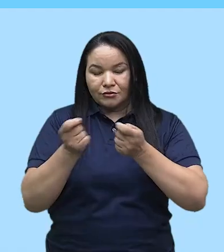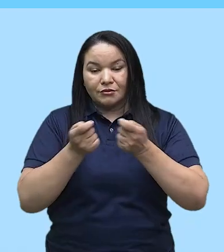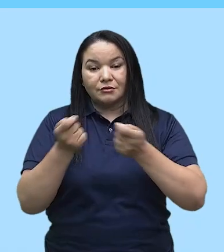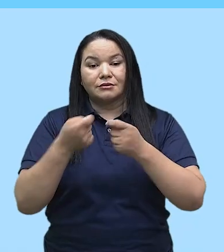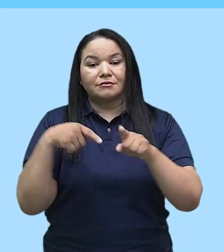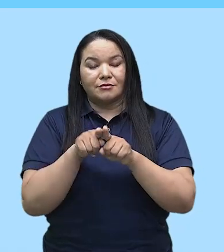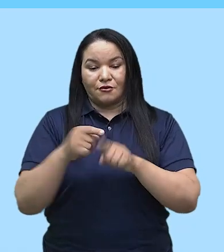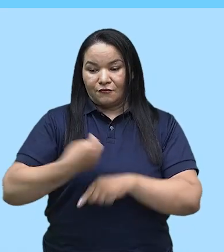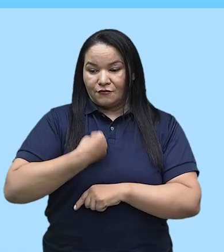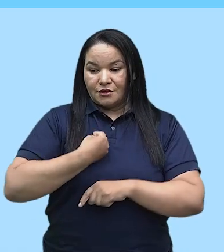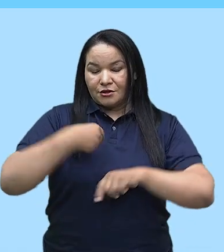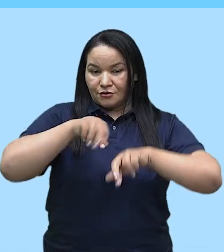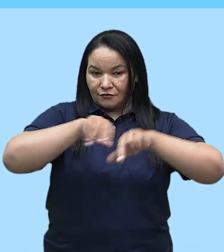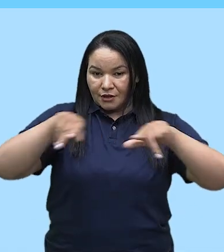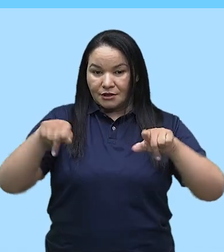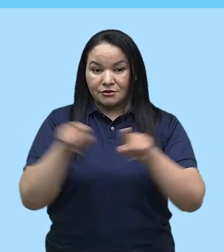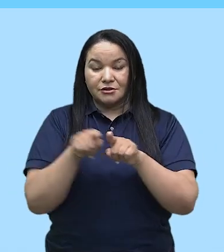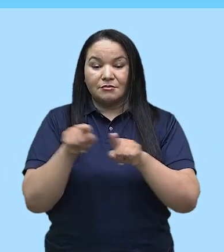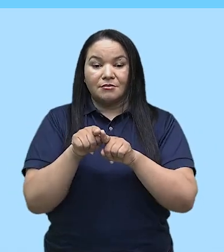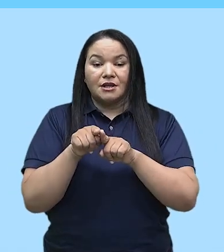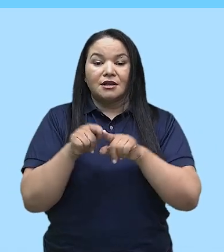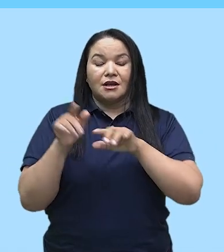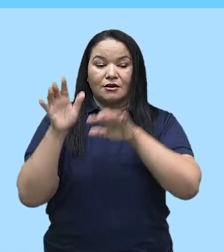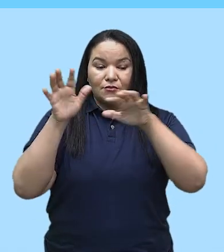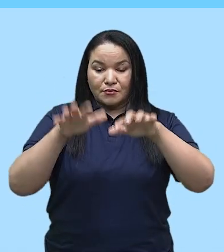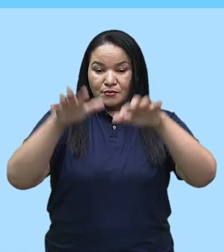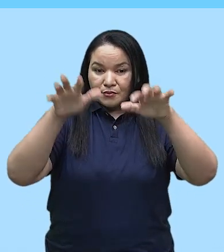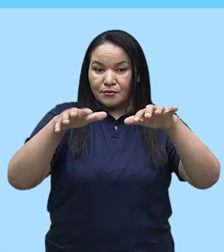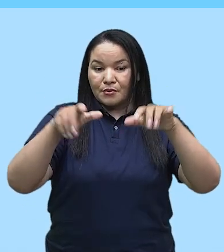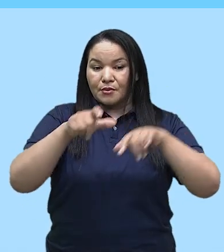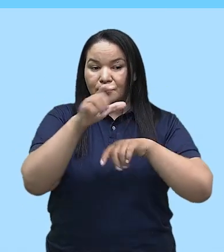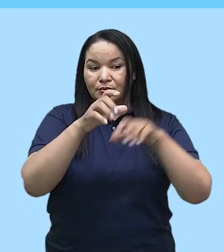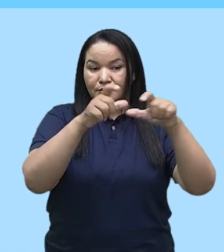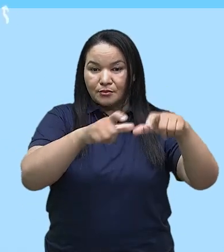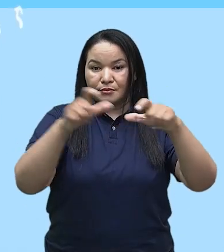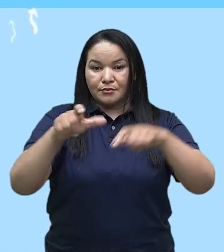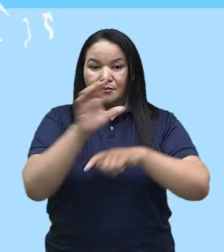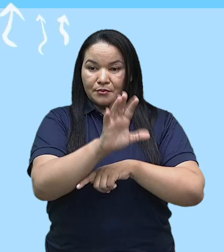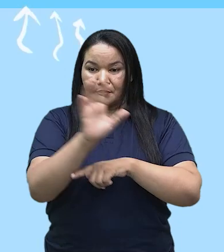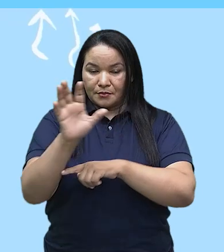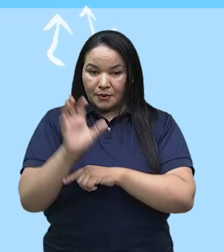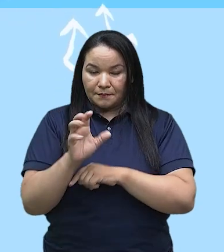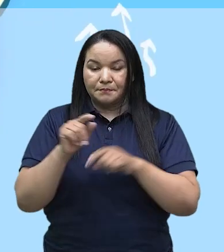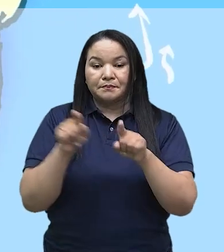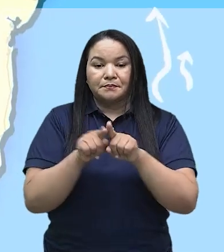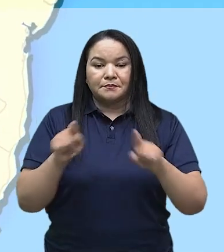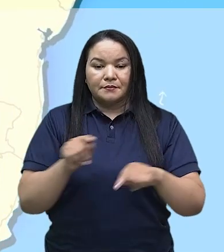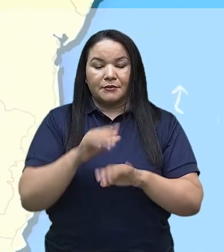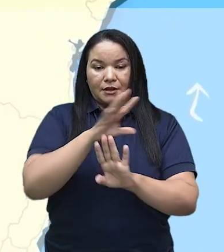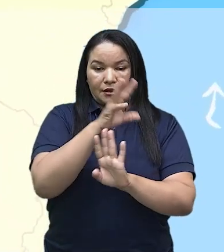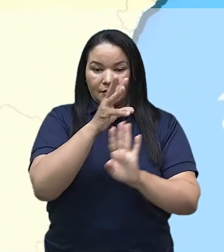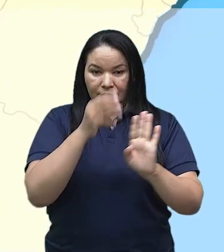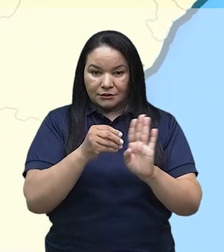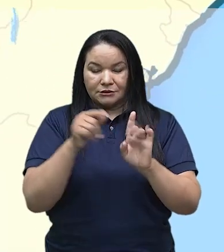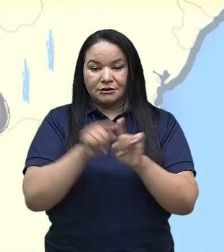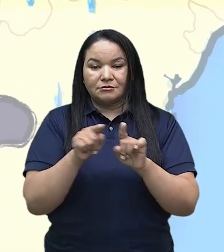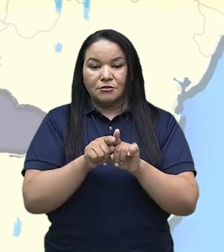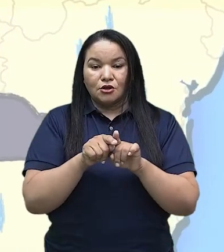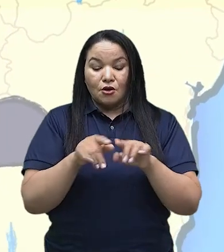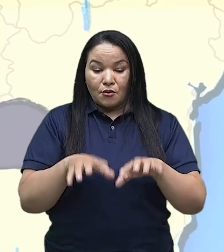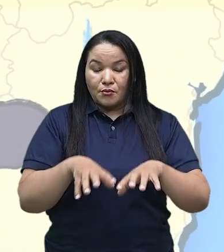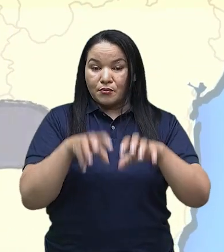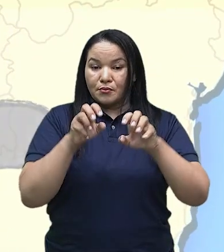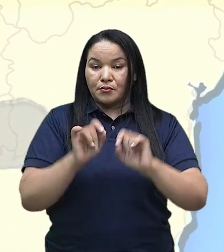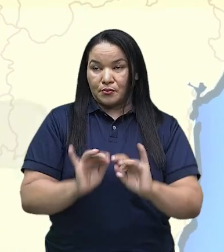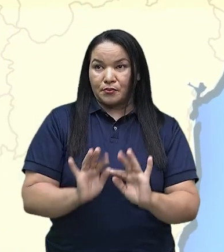ecossistemas e no fornecimento de água para diversas regiões. Na Amazônia, a evapotranspiração das árvores